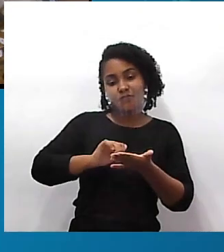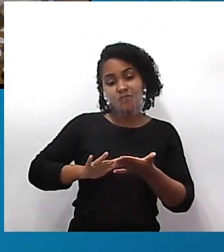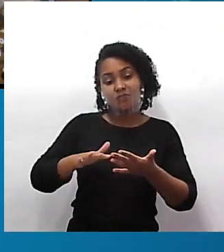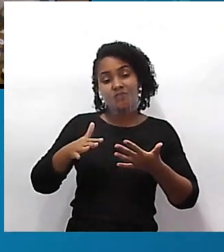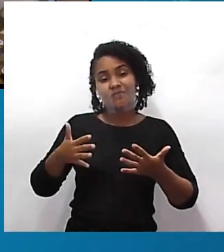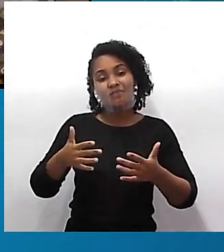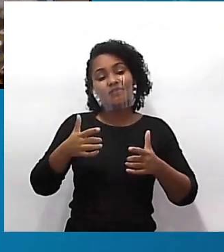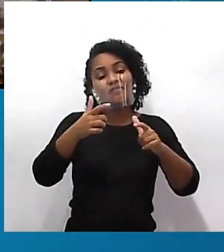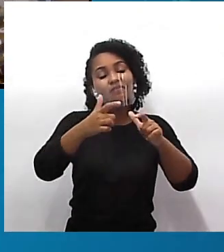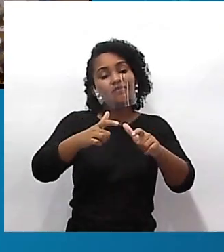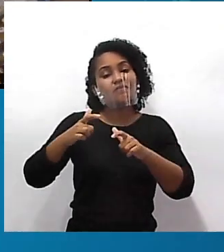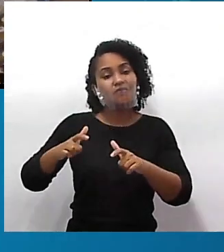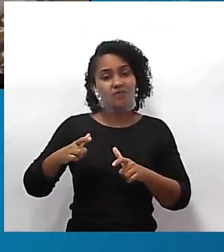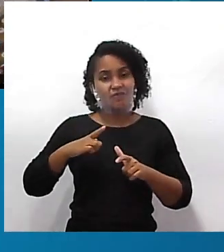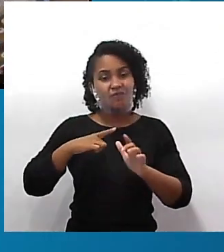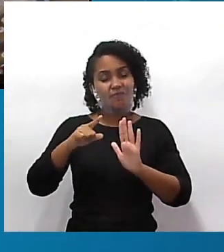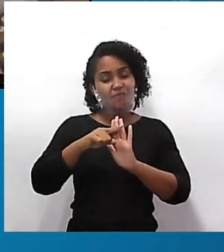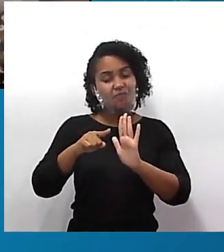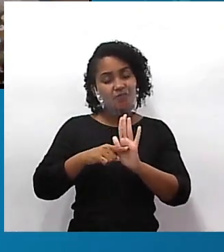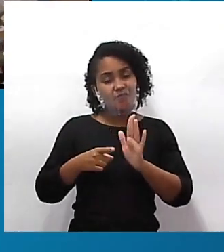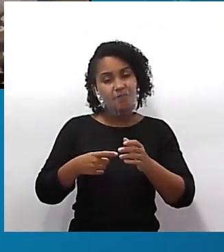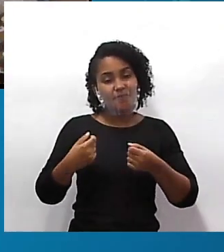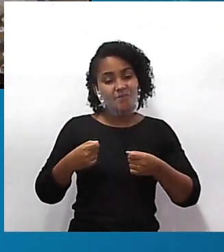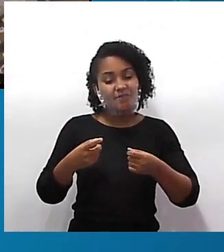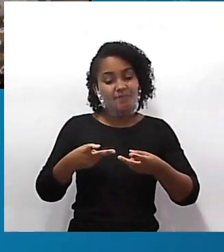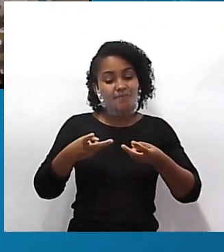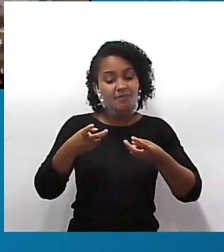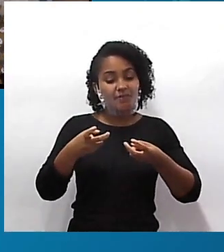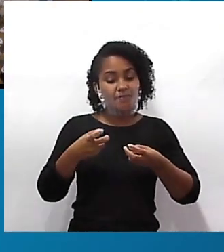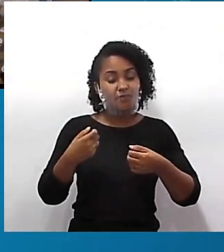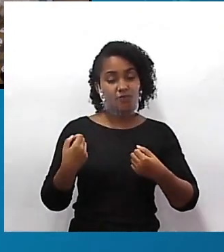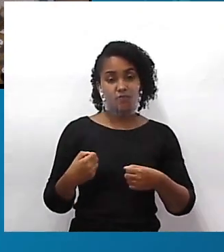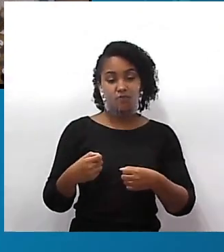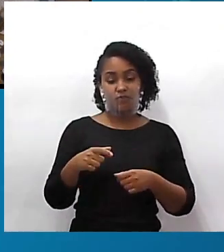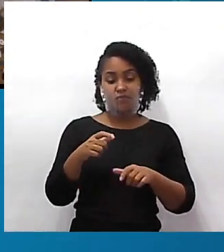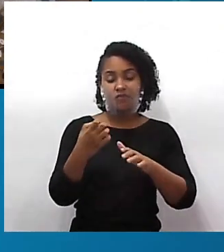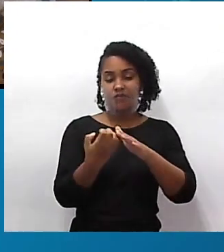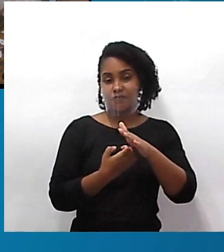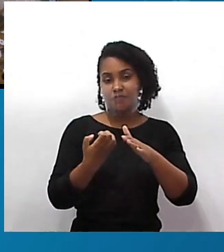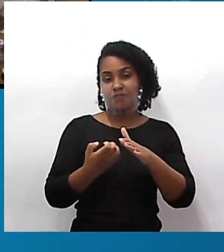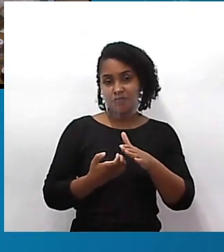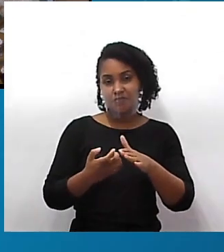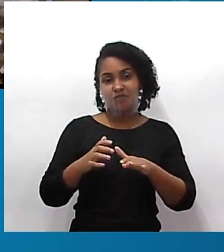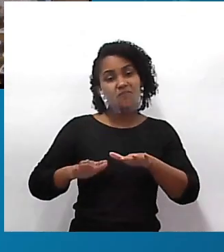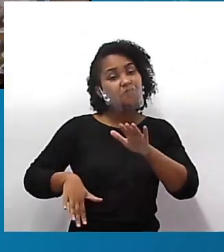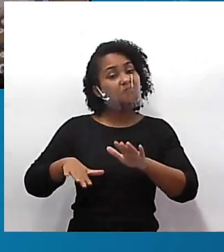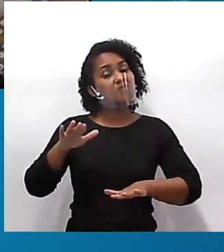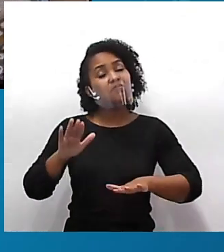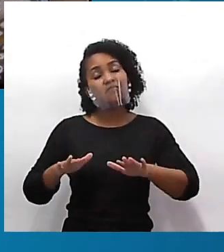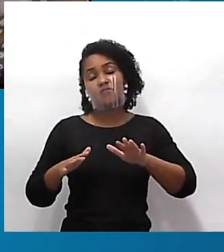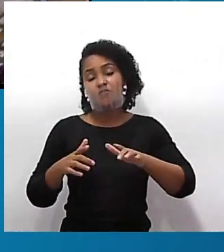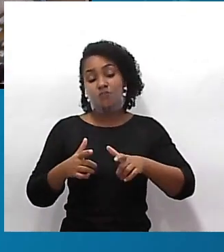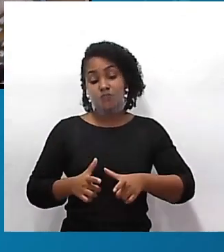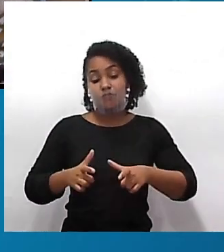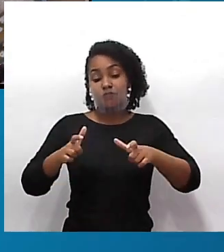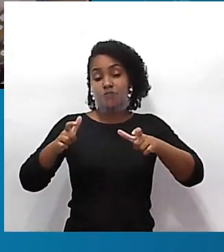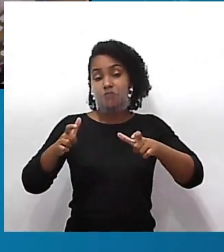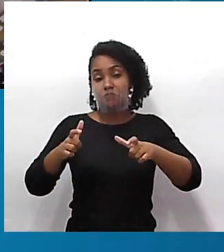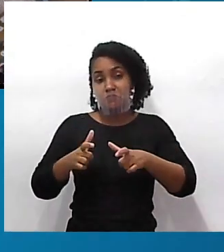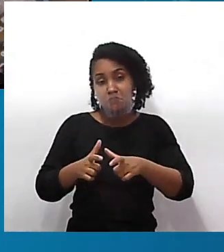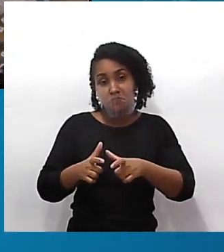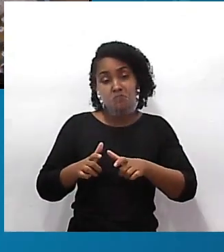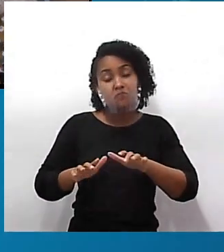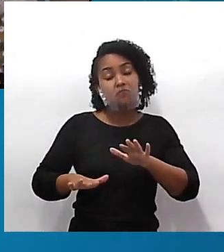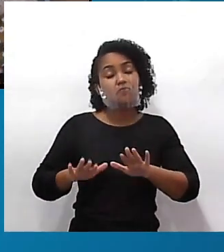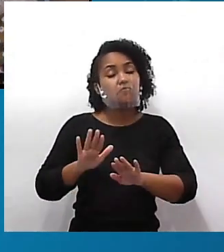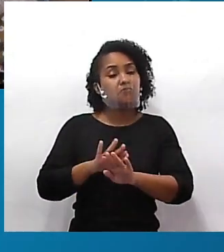Então, cada plano é atrelado às necessidades, à situação da empresa, né? Dependendo do tamanho da empresa,